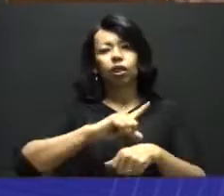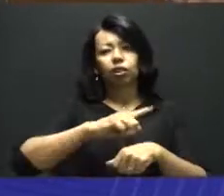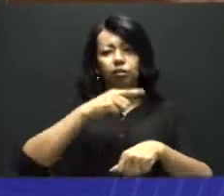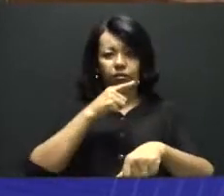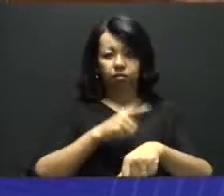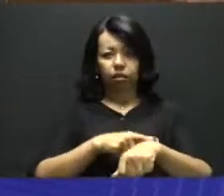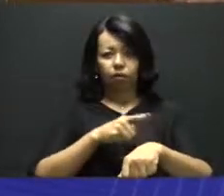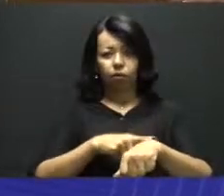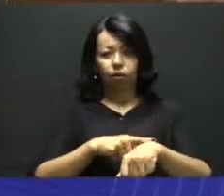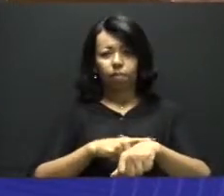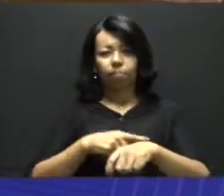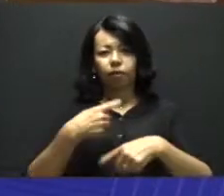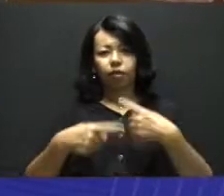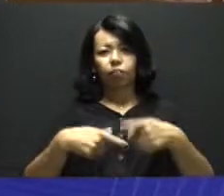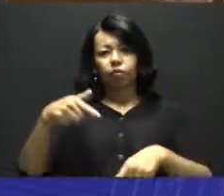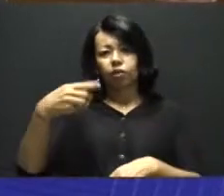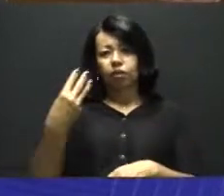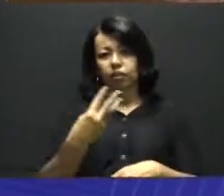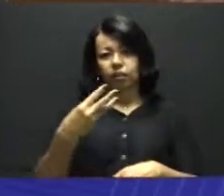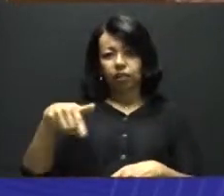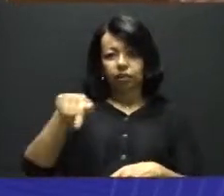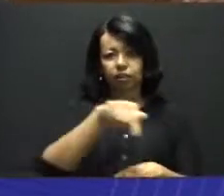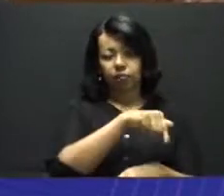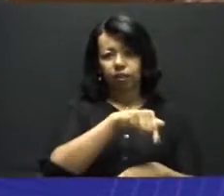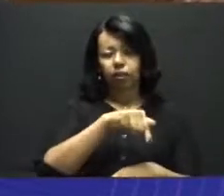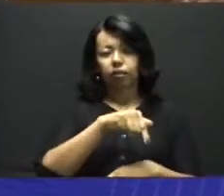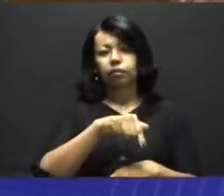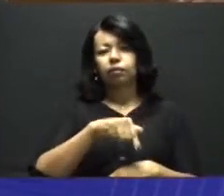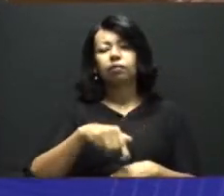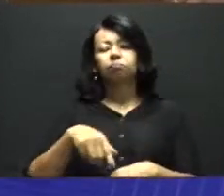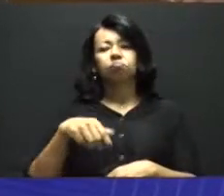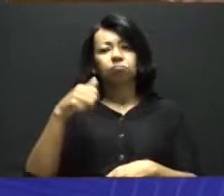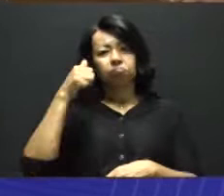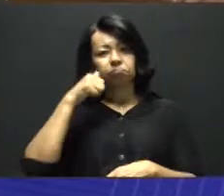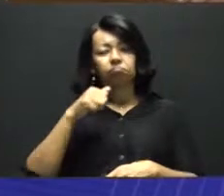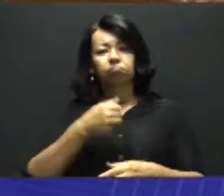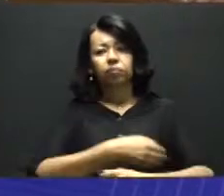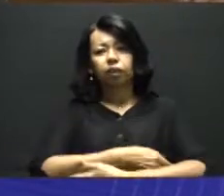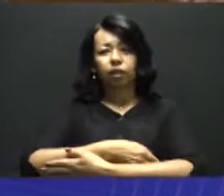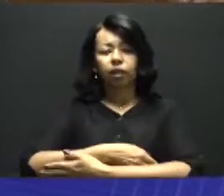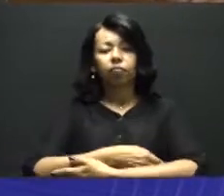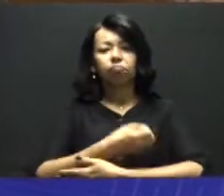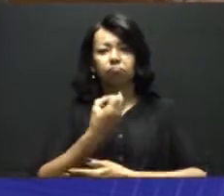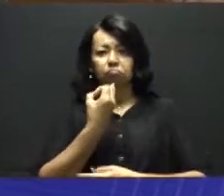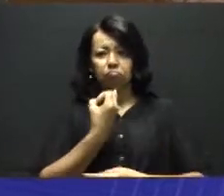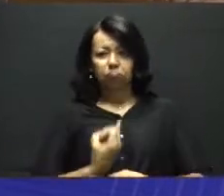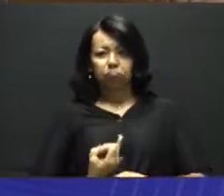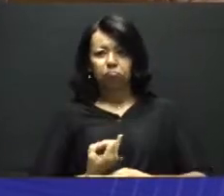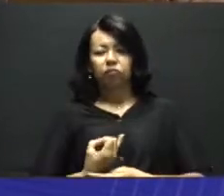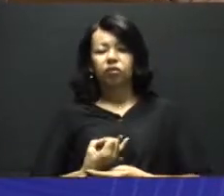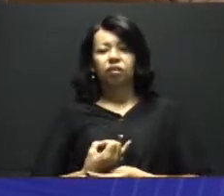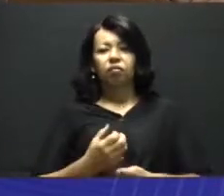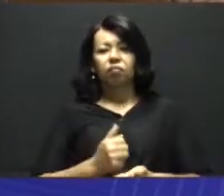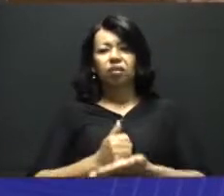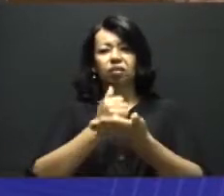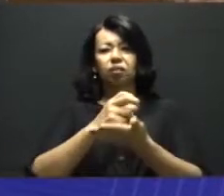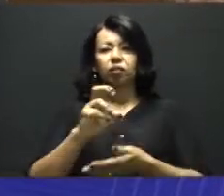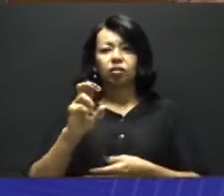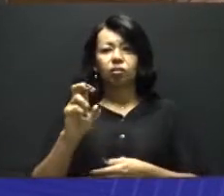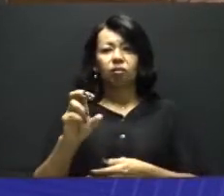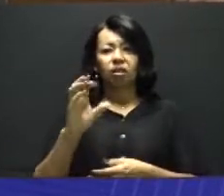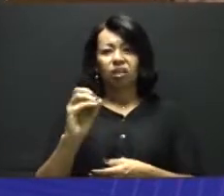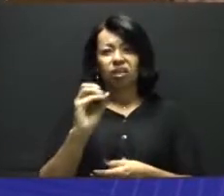após três semanas na uti a pequena jéssica emagreceu e passou a pesar apenas 500